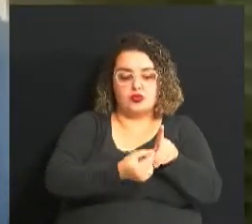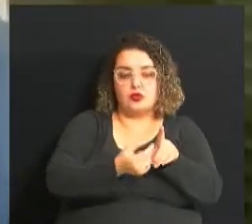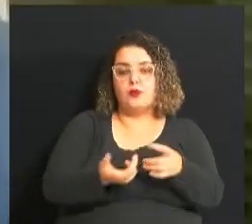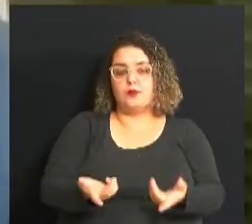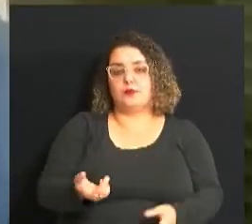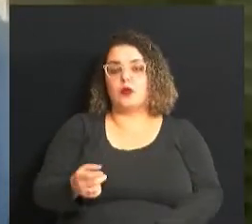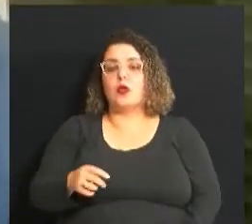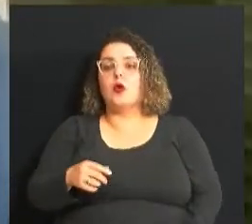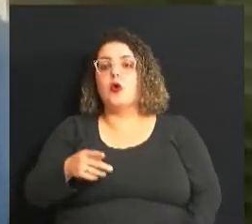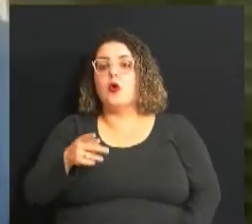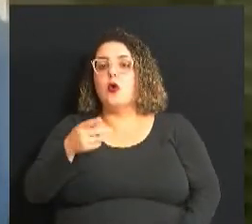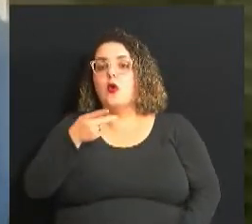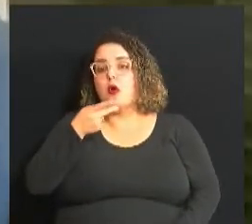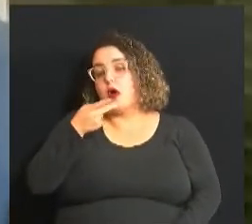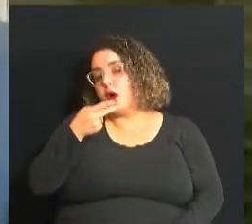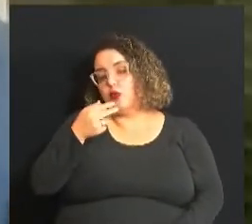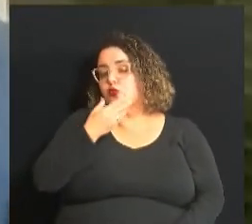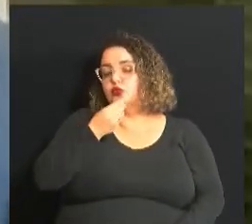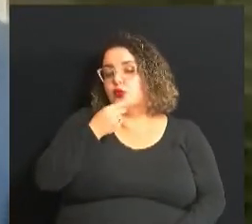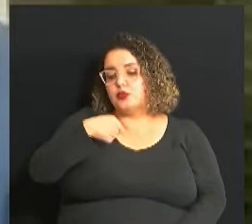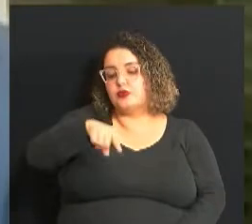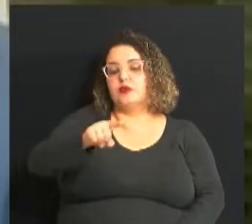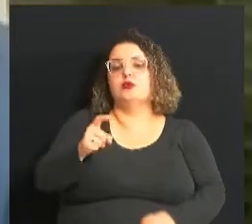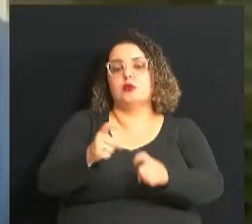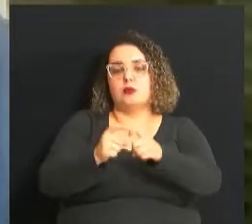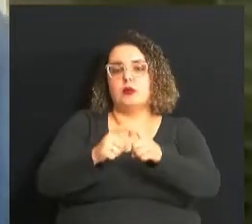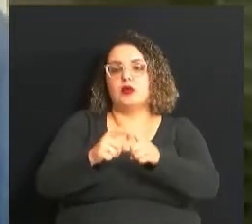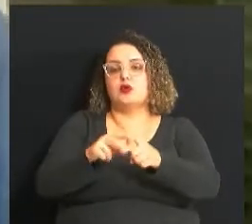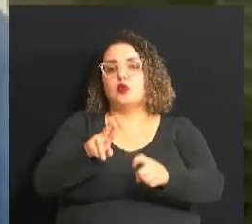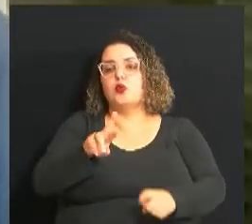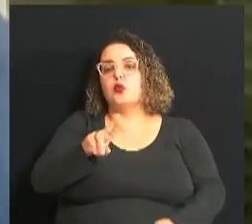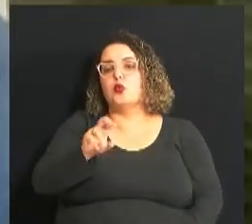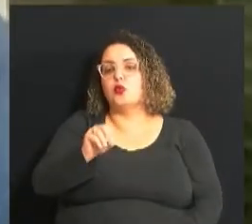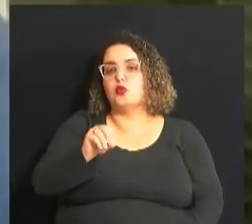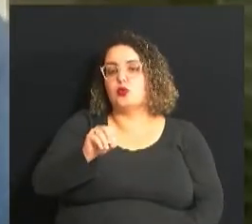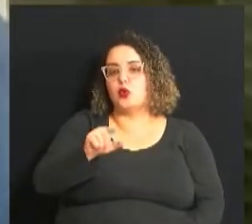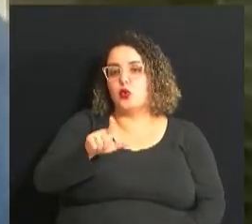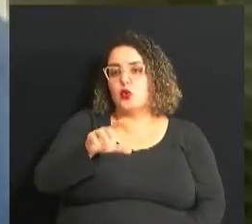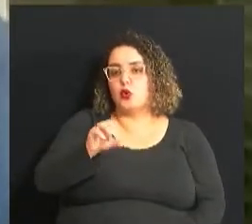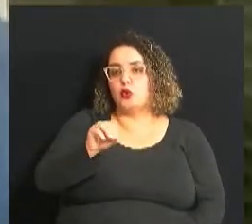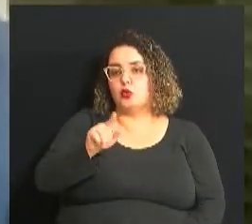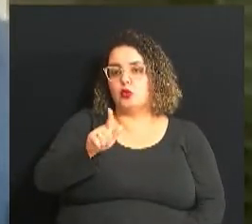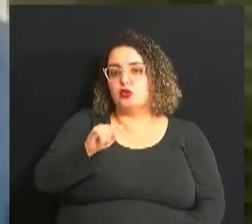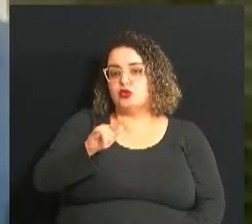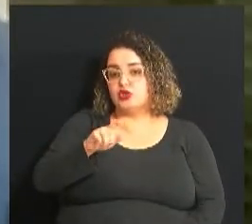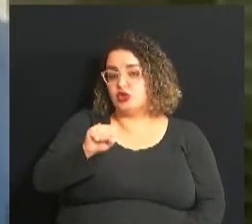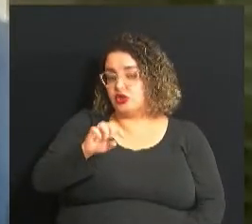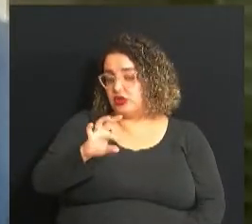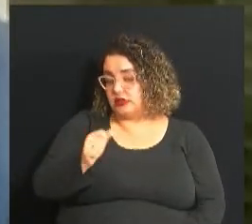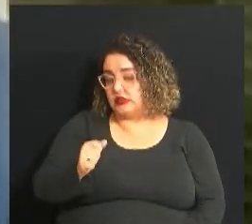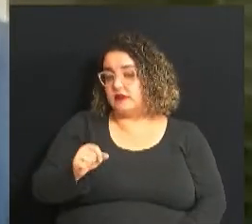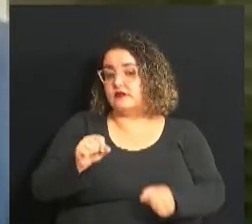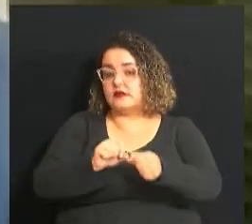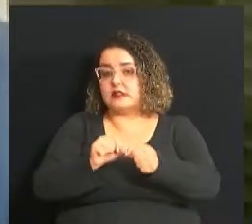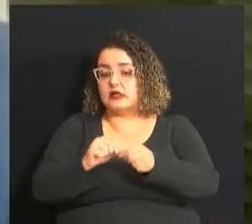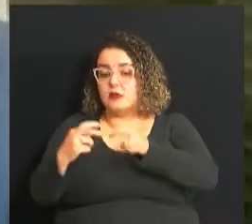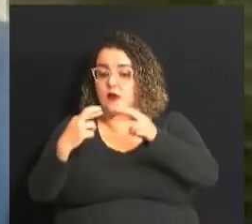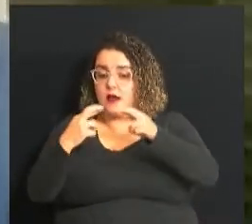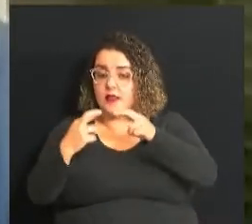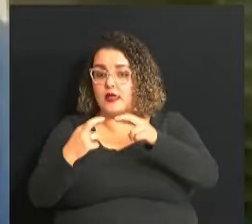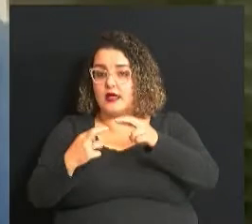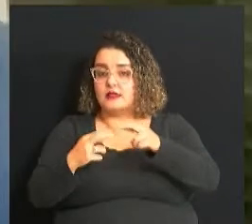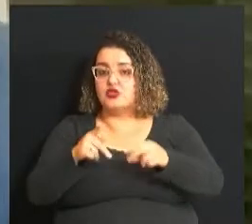para fazer um exame de próstata ou qualquer tipo de avaliação urológica, você vai ver